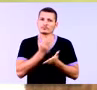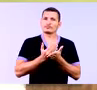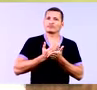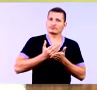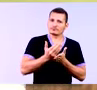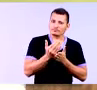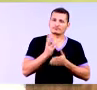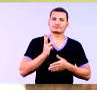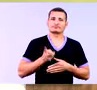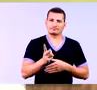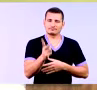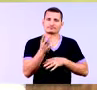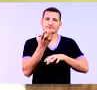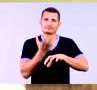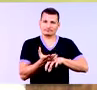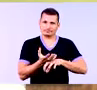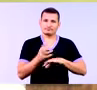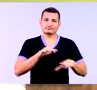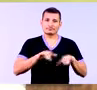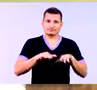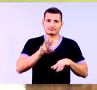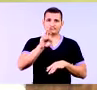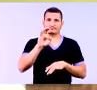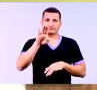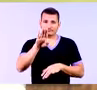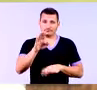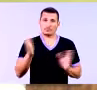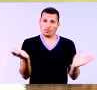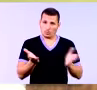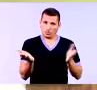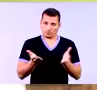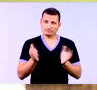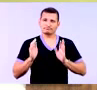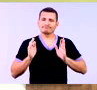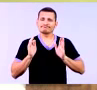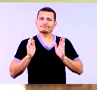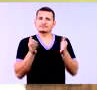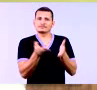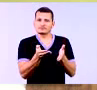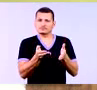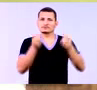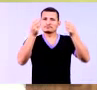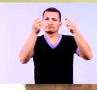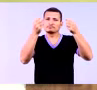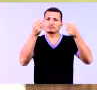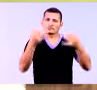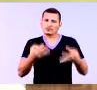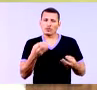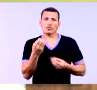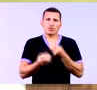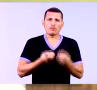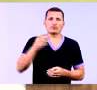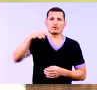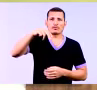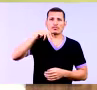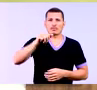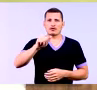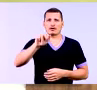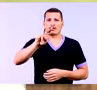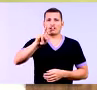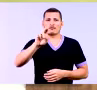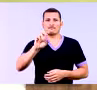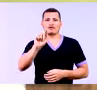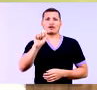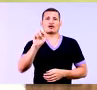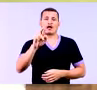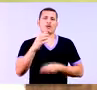dar continuidade, né, na programação web e hoje especificamente falar sobre a questão da navegabilidade, né, de como a gente pode acessar